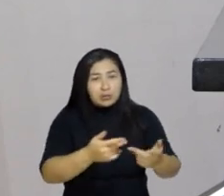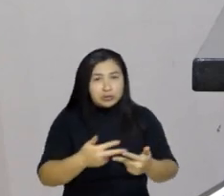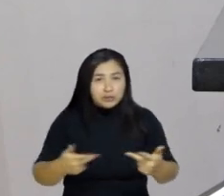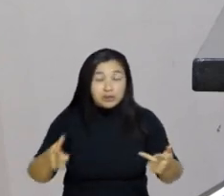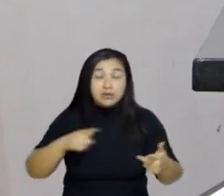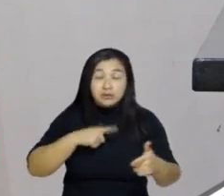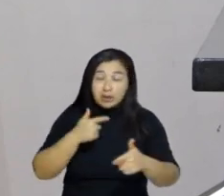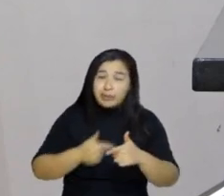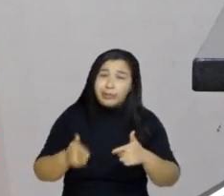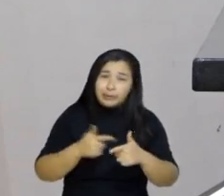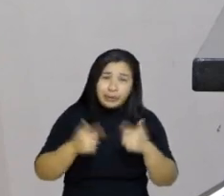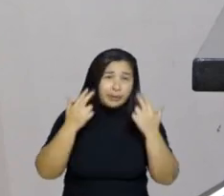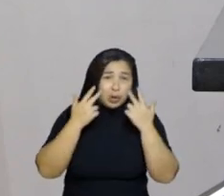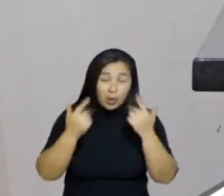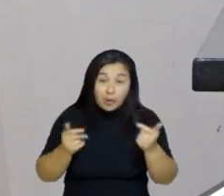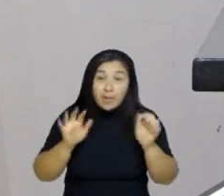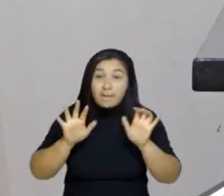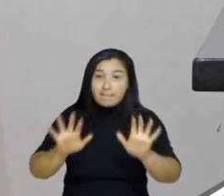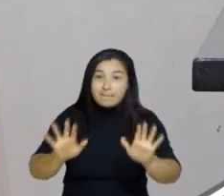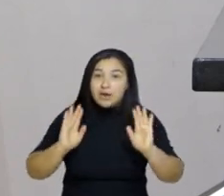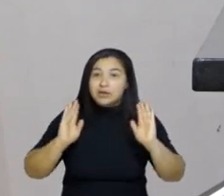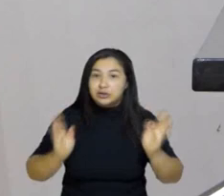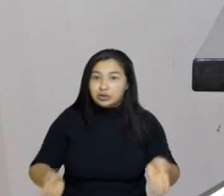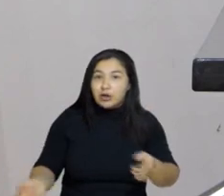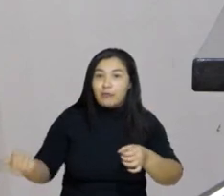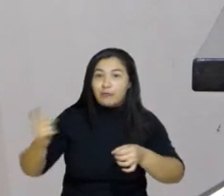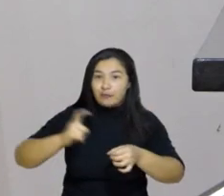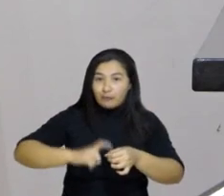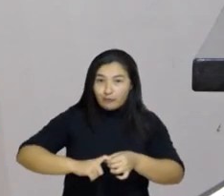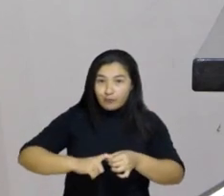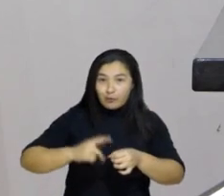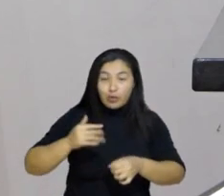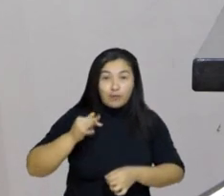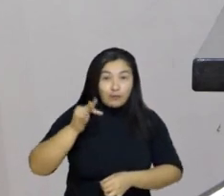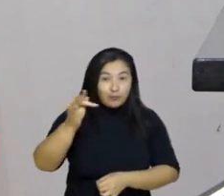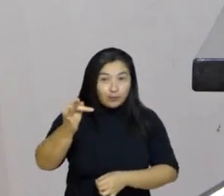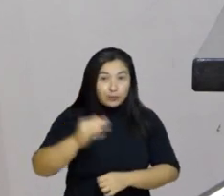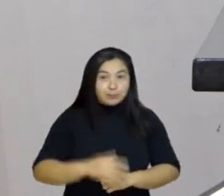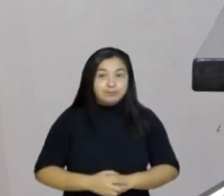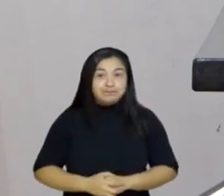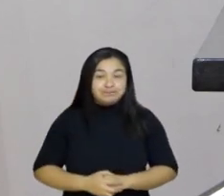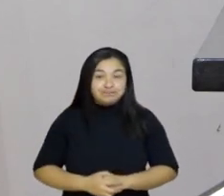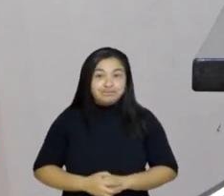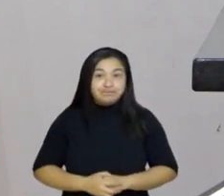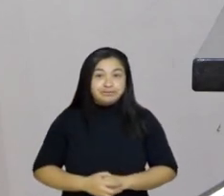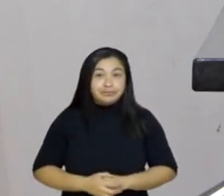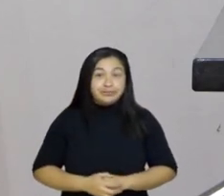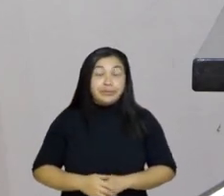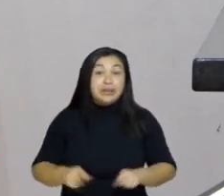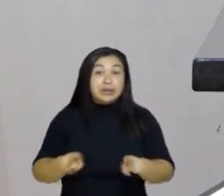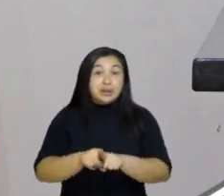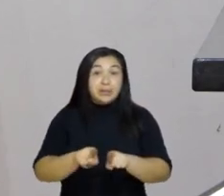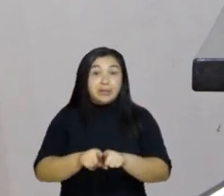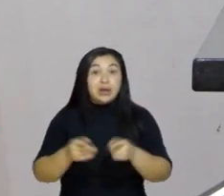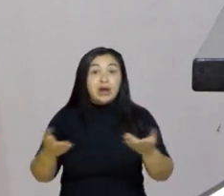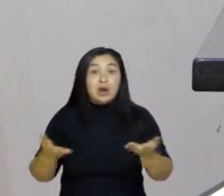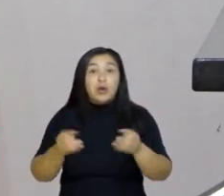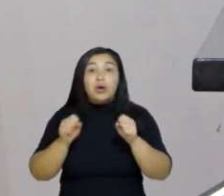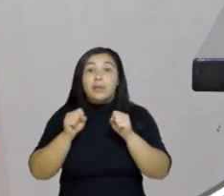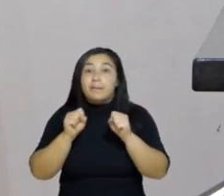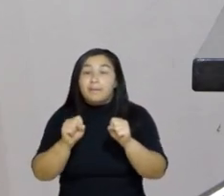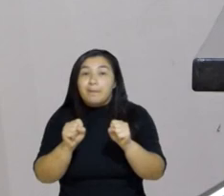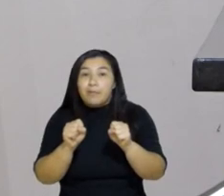logo estará retomando, tem a grife hoje de ser o